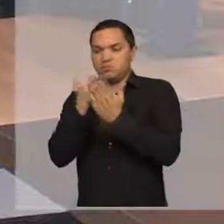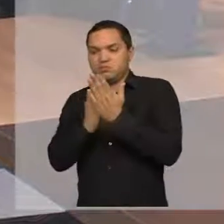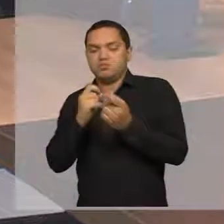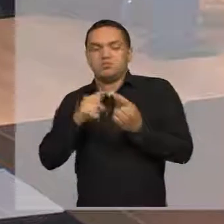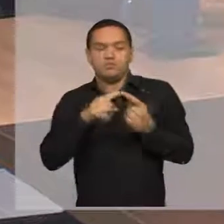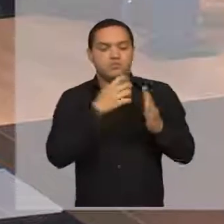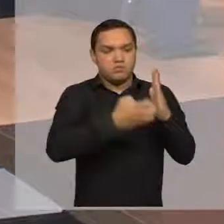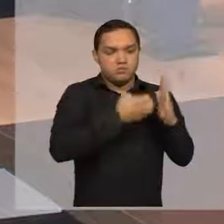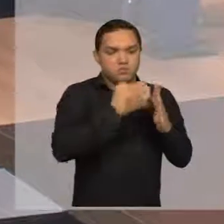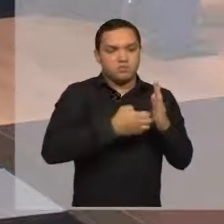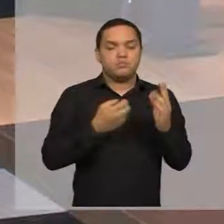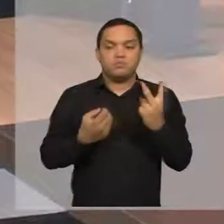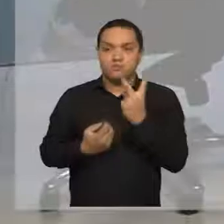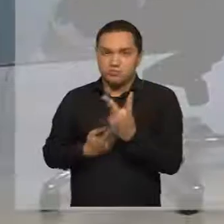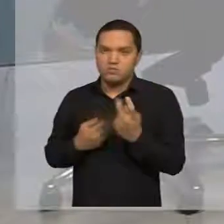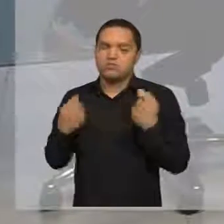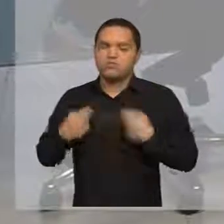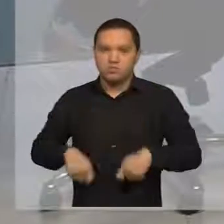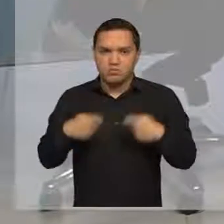nas empresas recrutadoras.